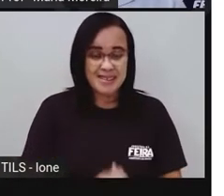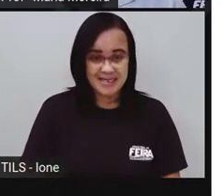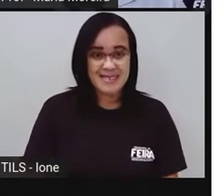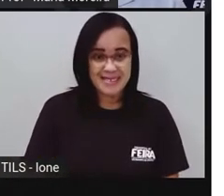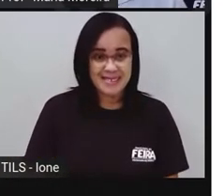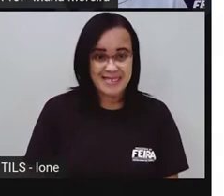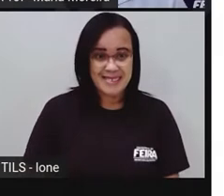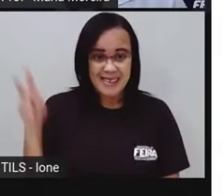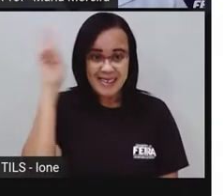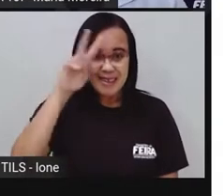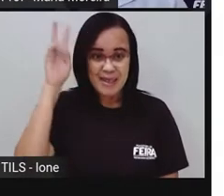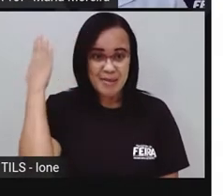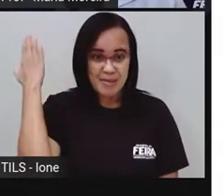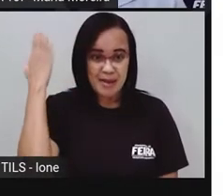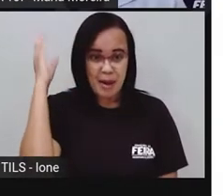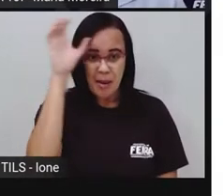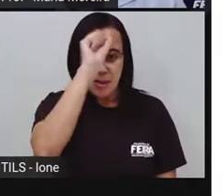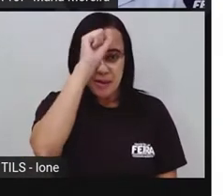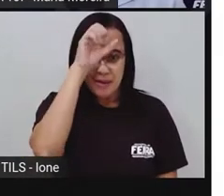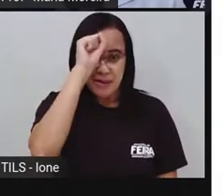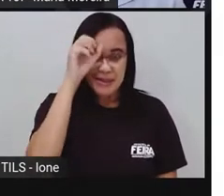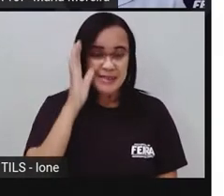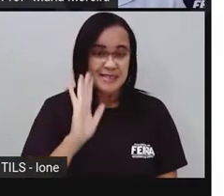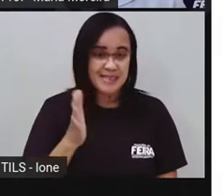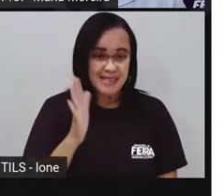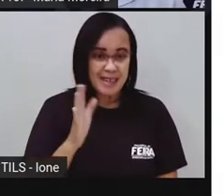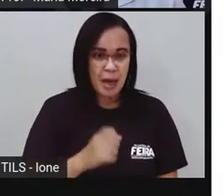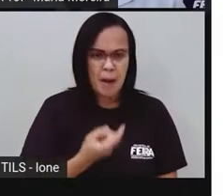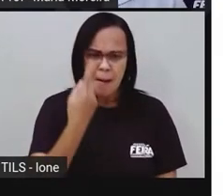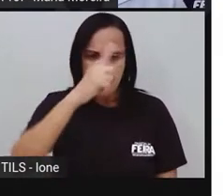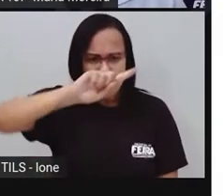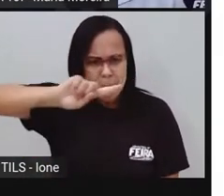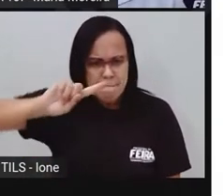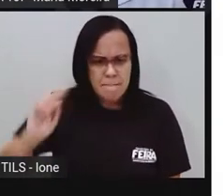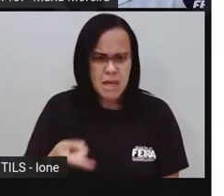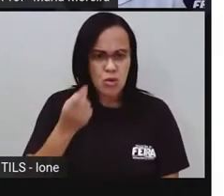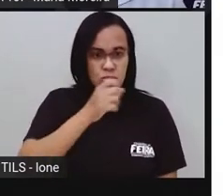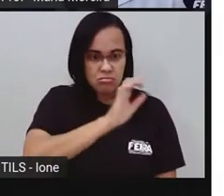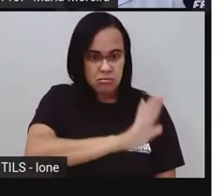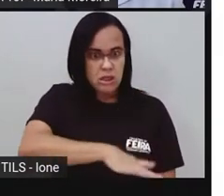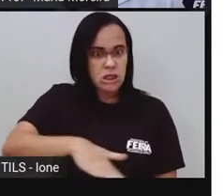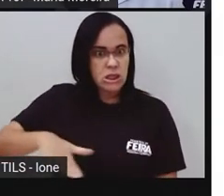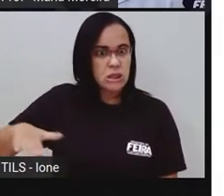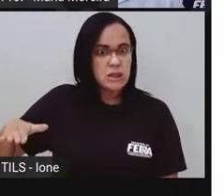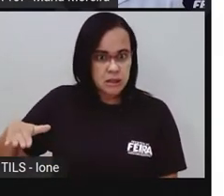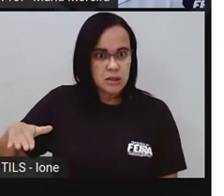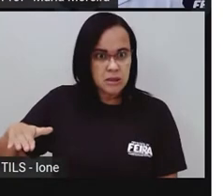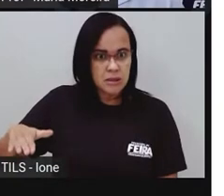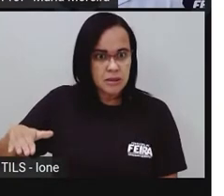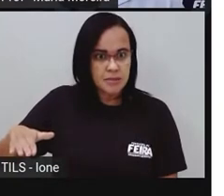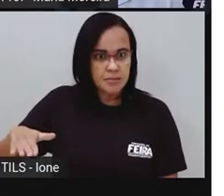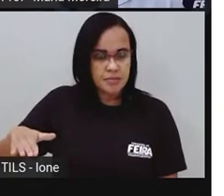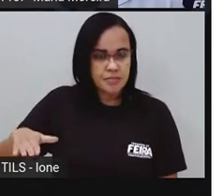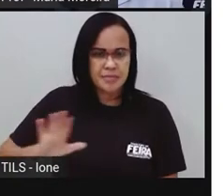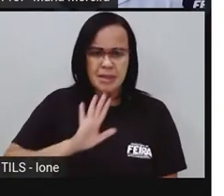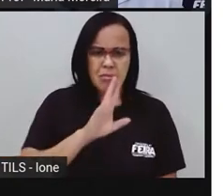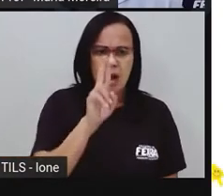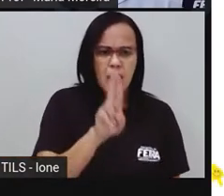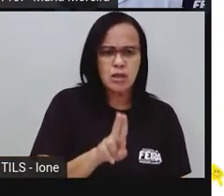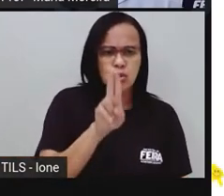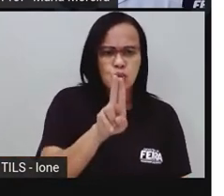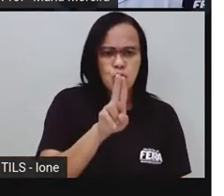lembra que a gente aprendeu mil crianças né Nenhum quando as unidades Eu tenho